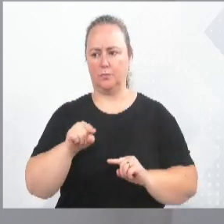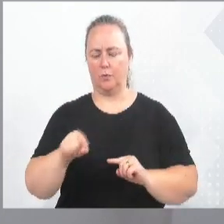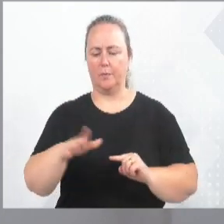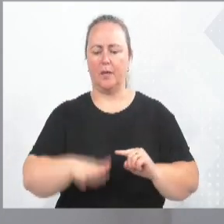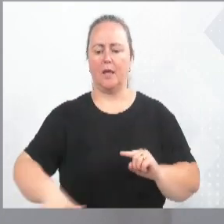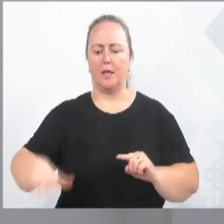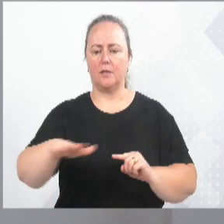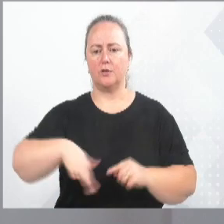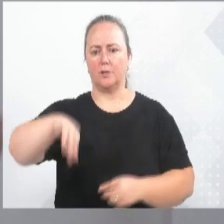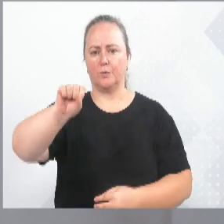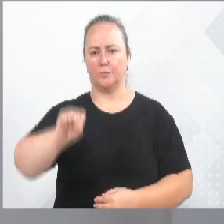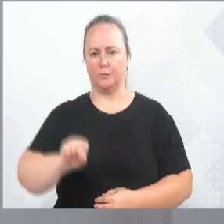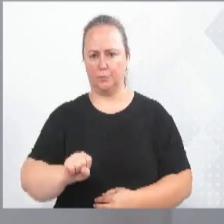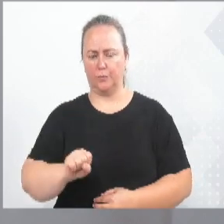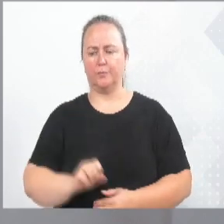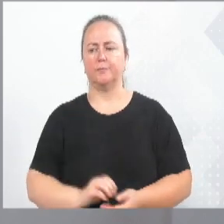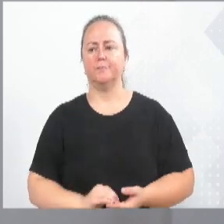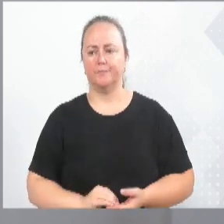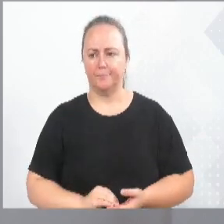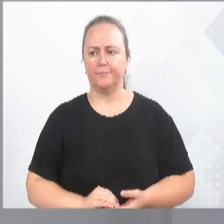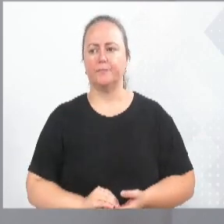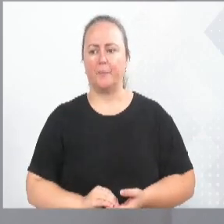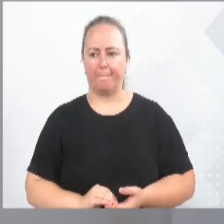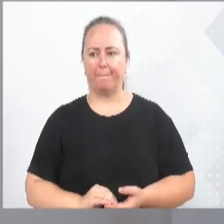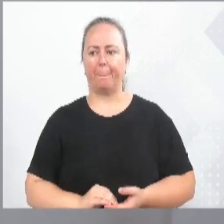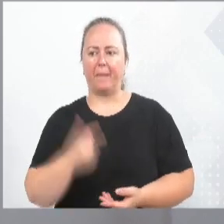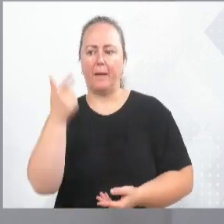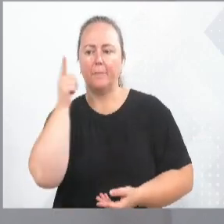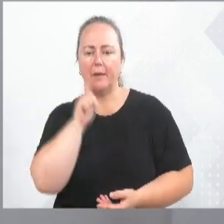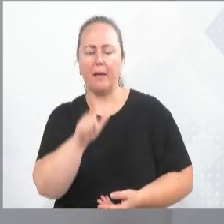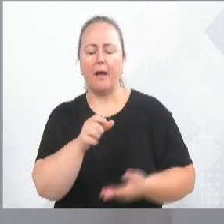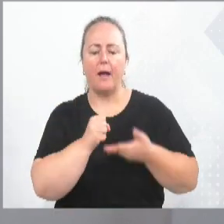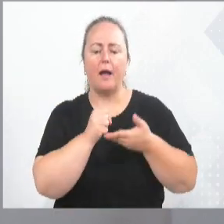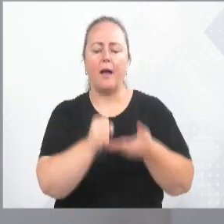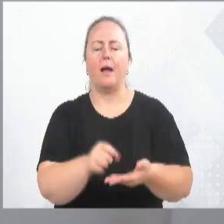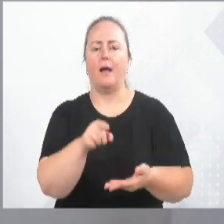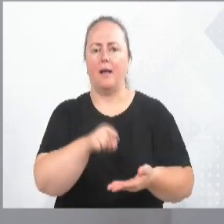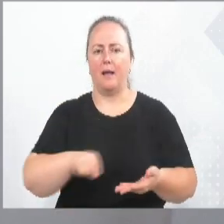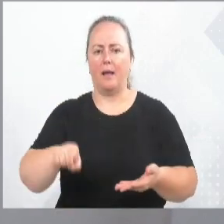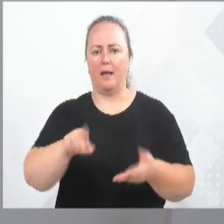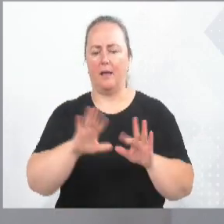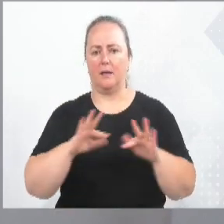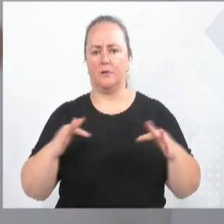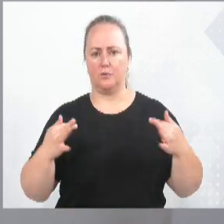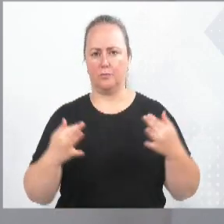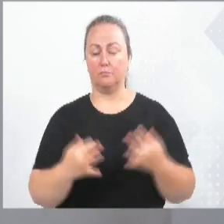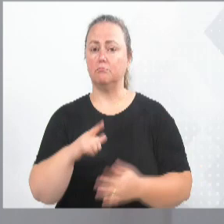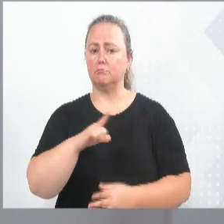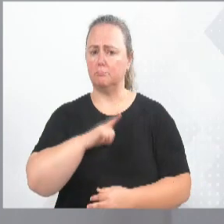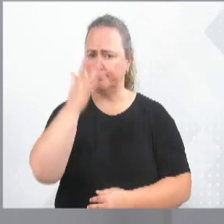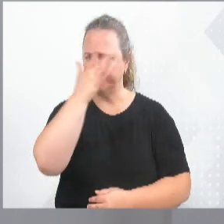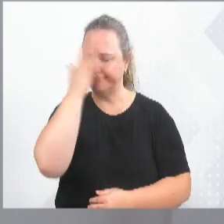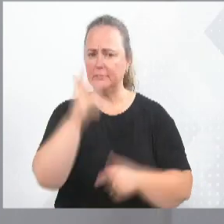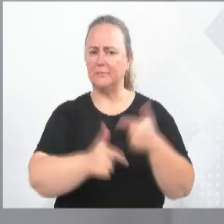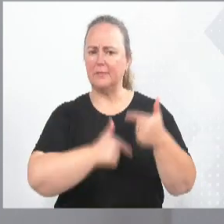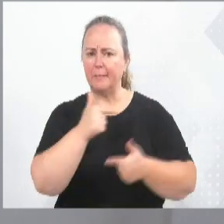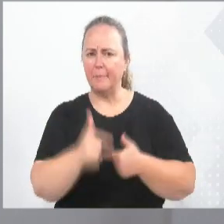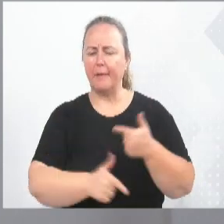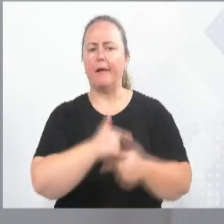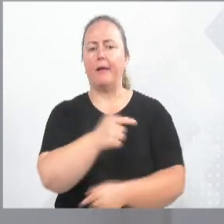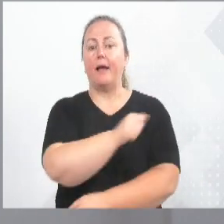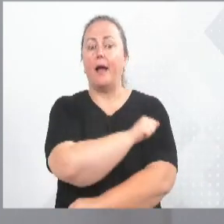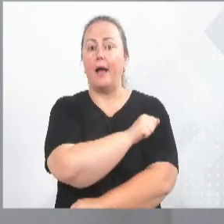região sul lá na Santa Maria justamente para atender essas famílias porque lá tem trabalhador lá tem alunos que